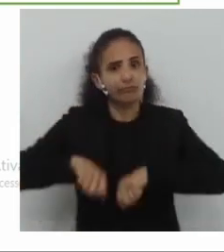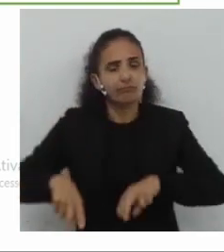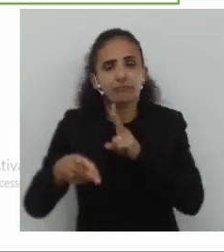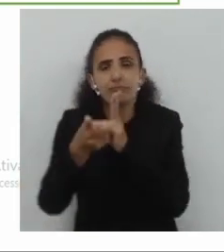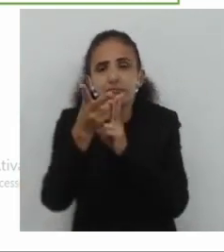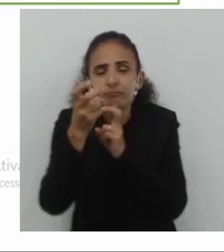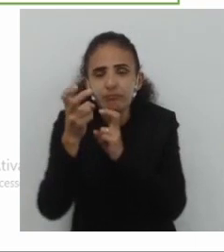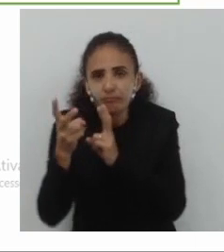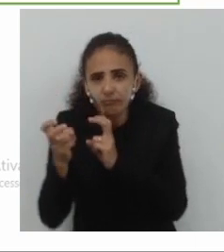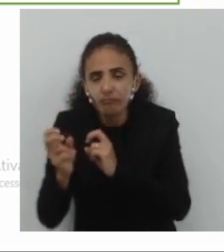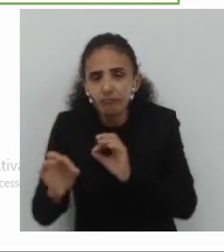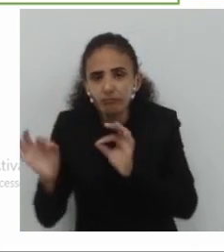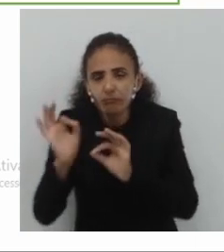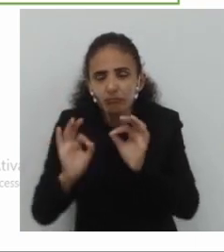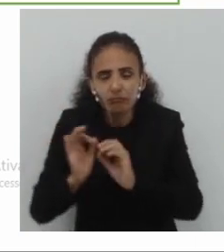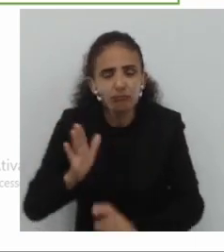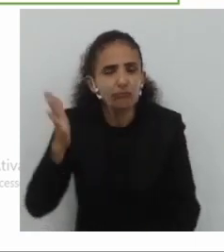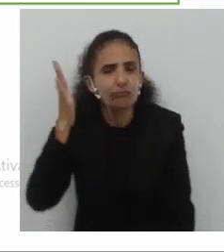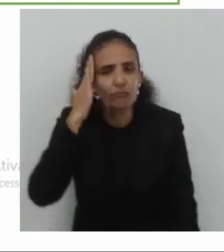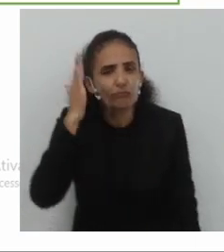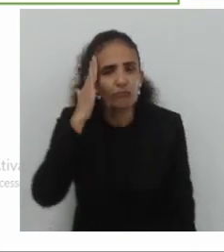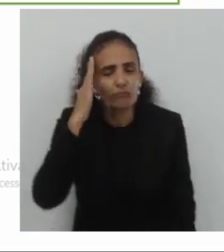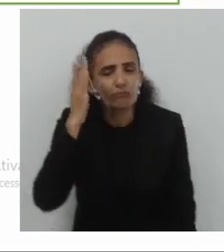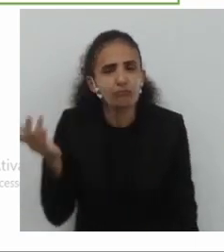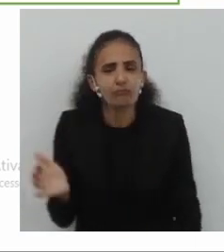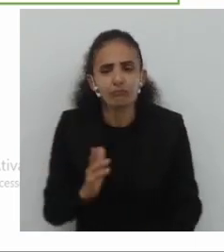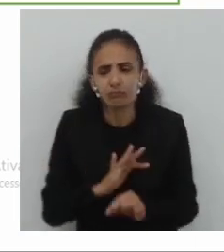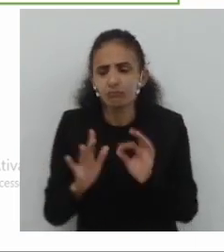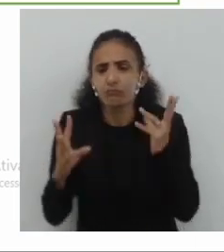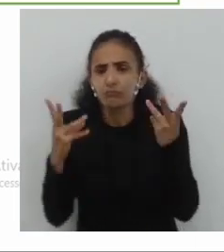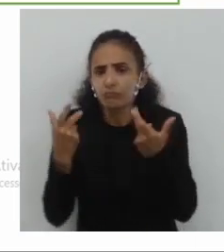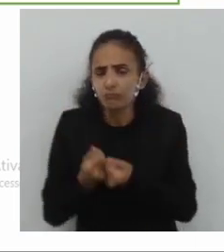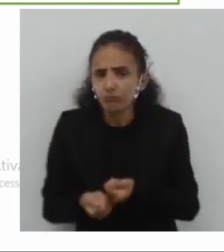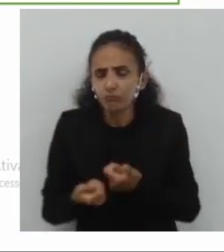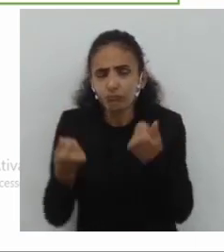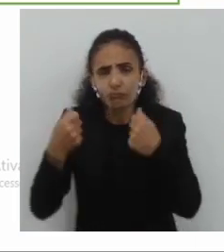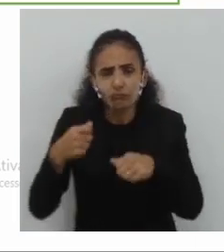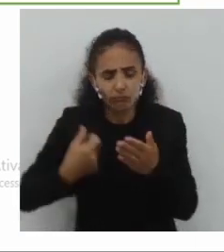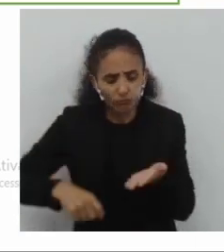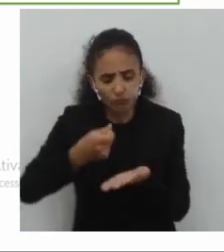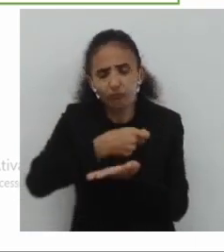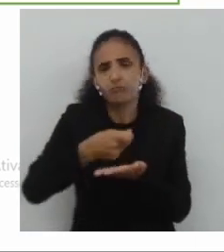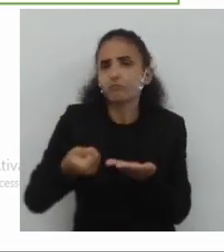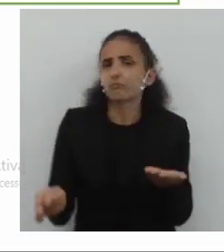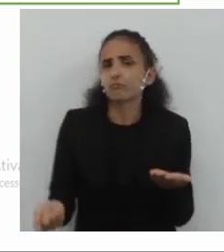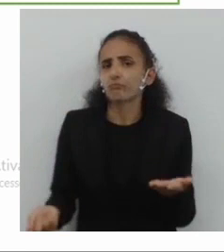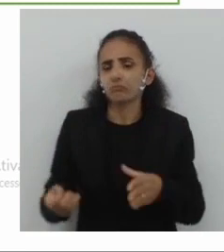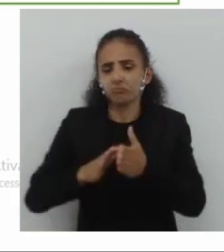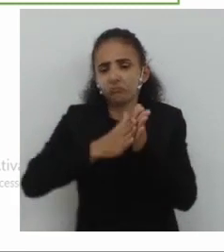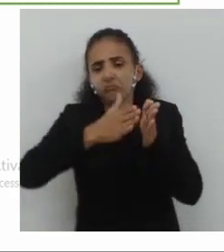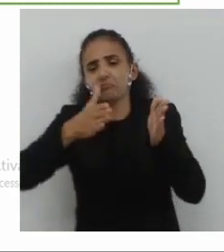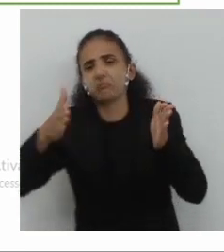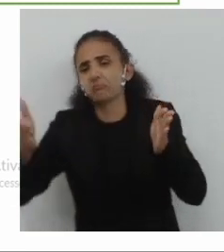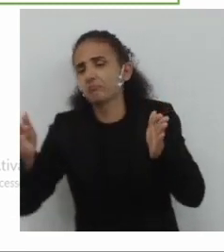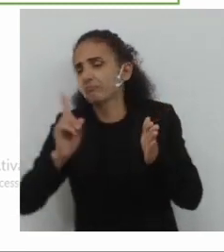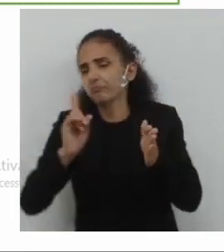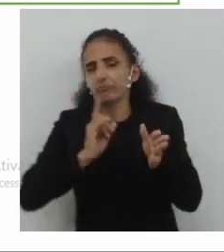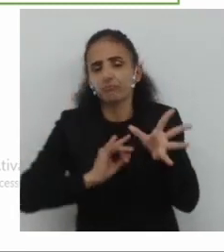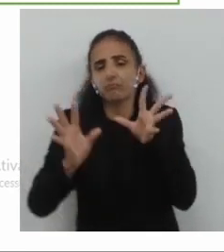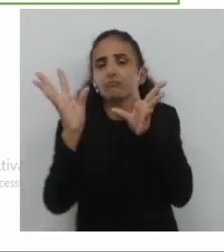de observação e de síntese. Se o nome diz tomada de nota e resumo, você não vai se